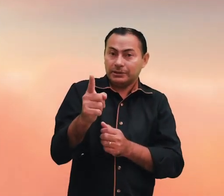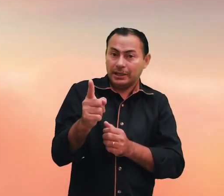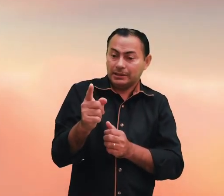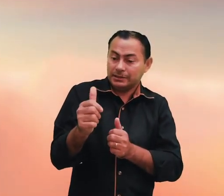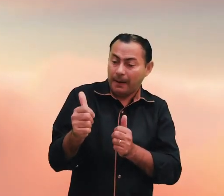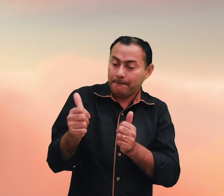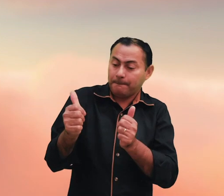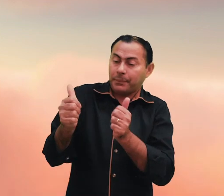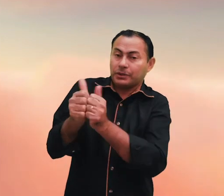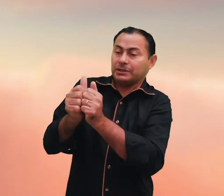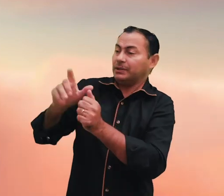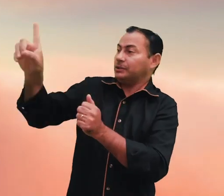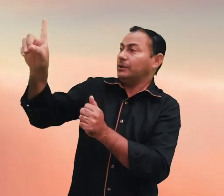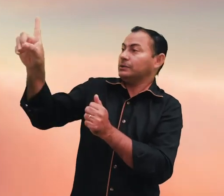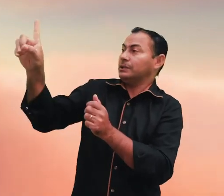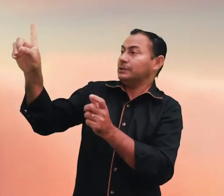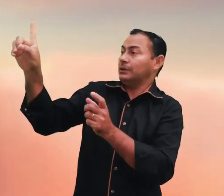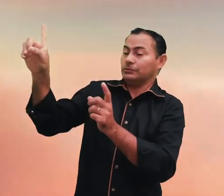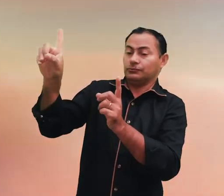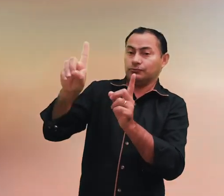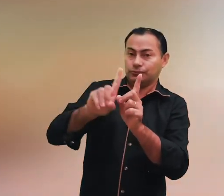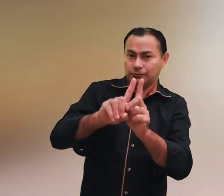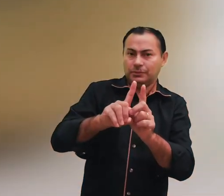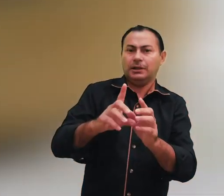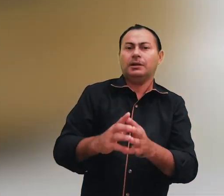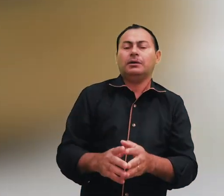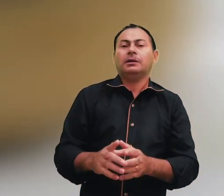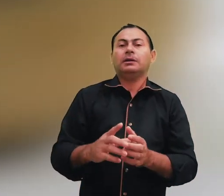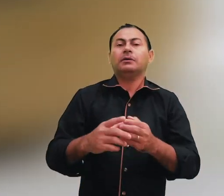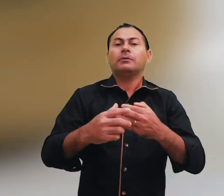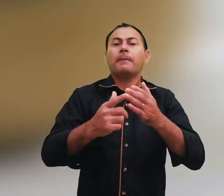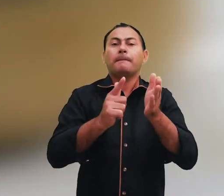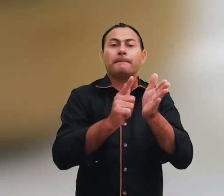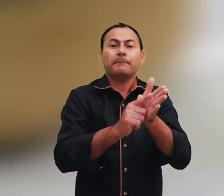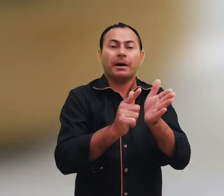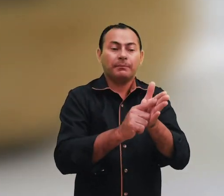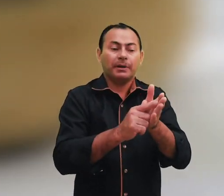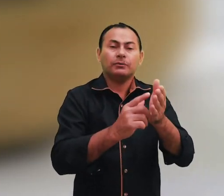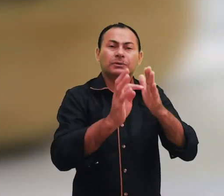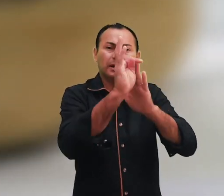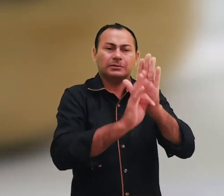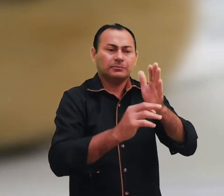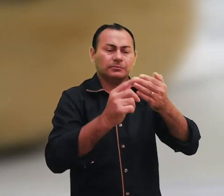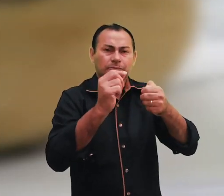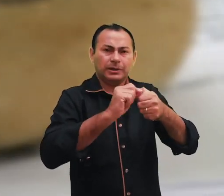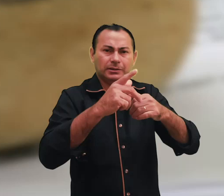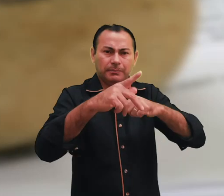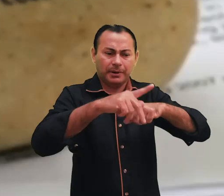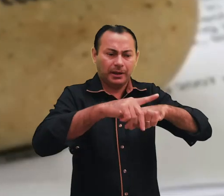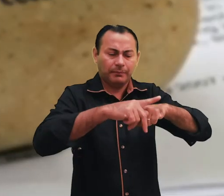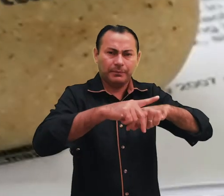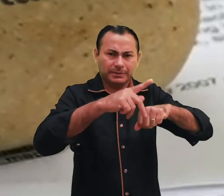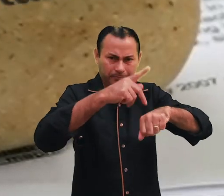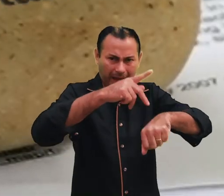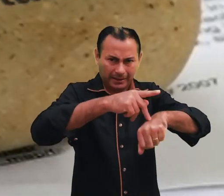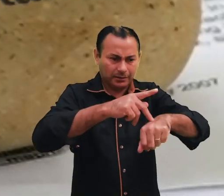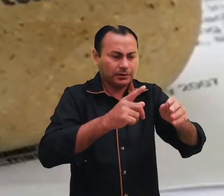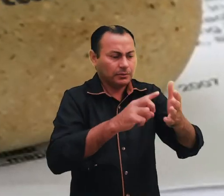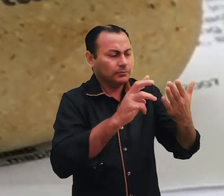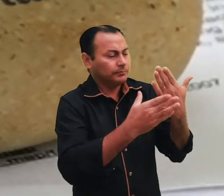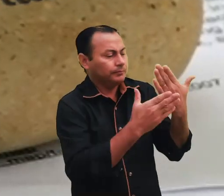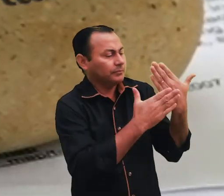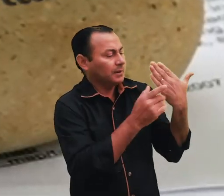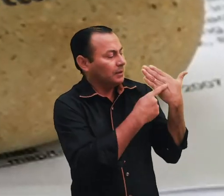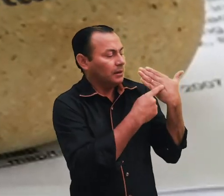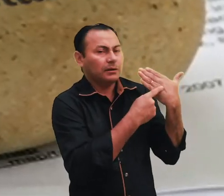de vocês. Tem um peso de papel feito de pedra que traz escrito de um lado assim, se você